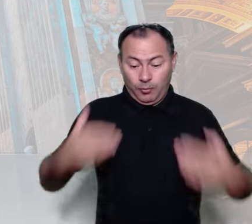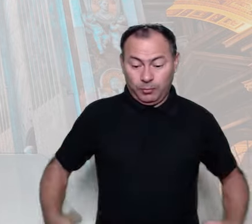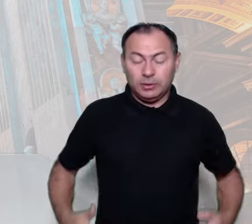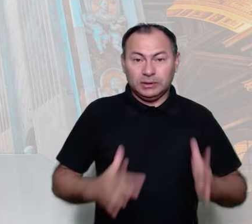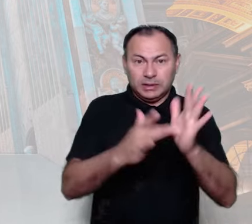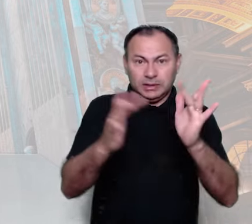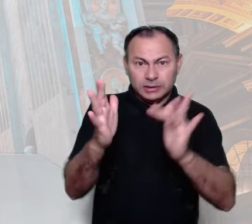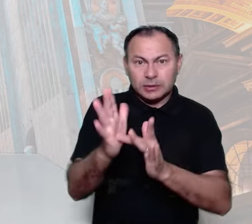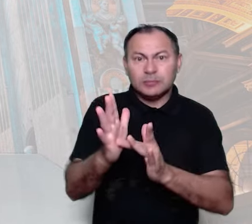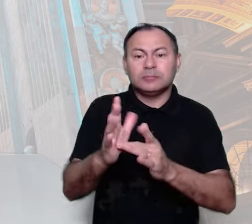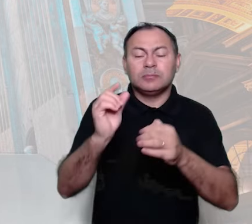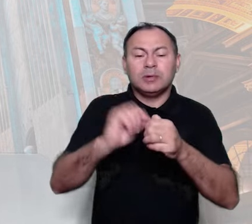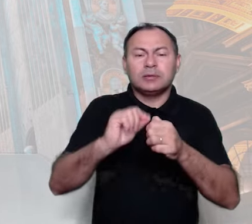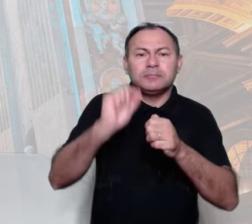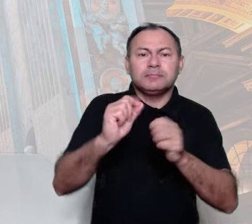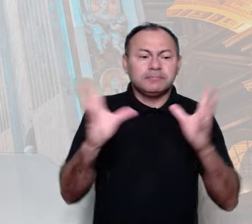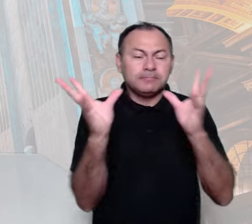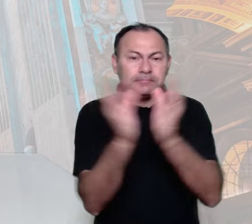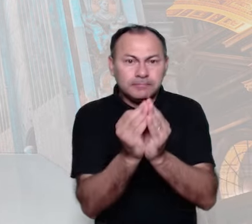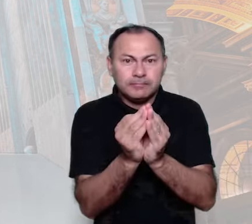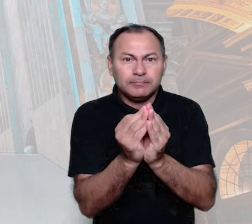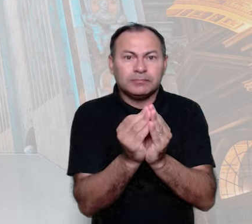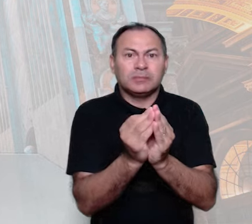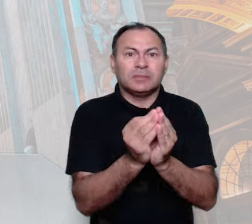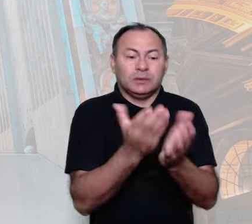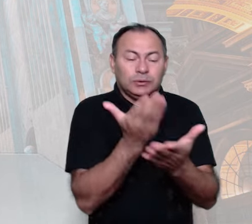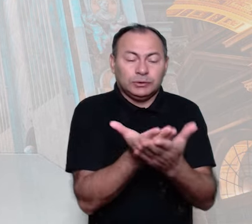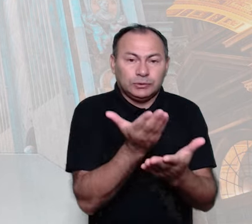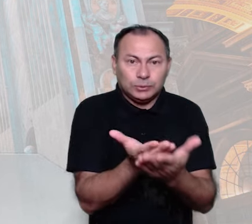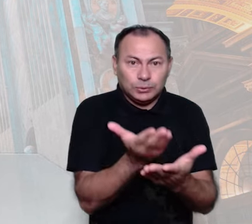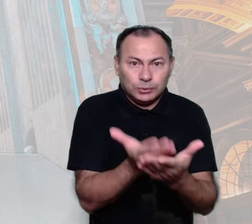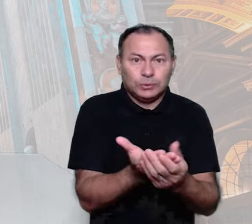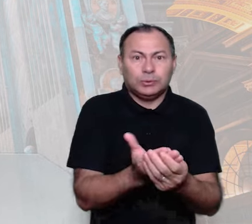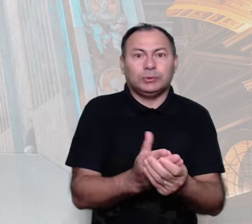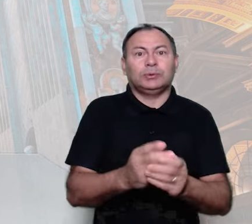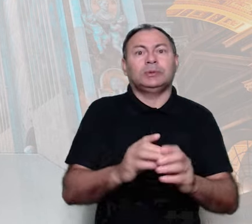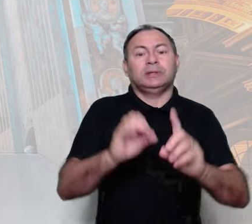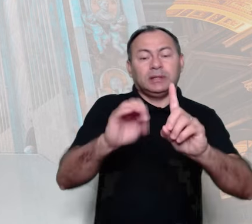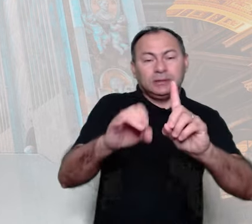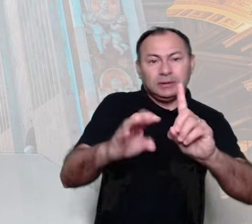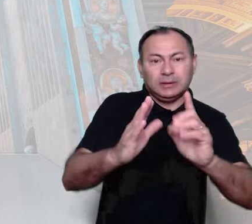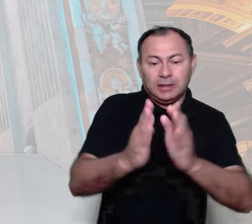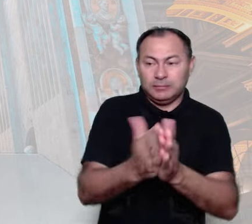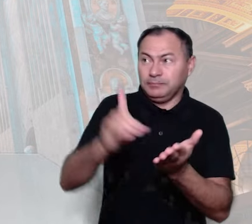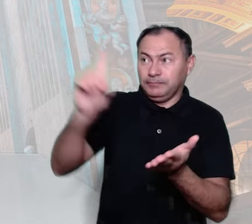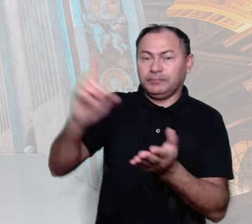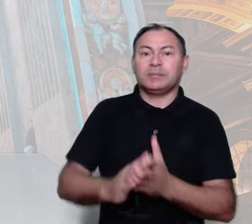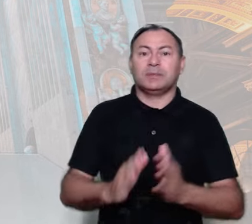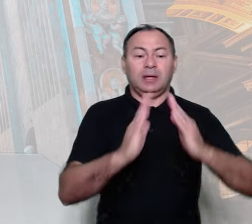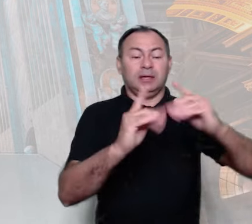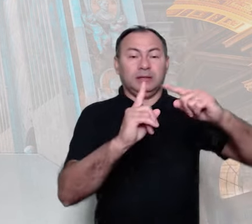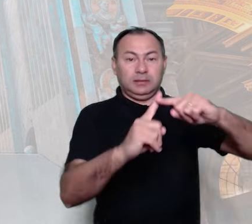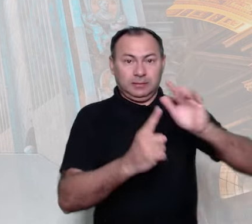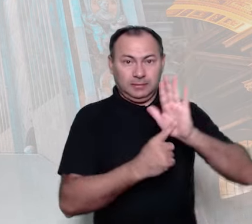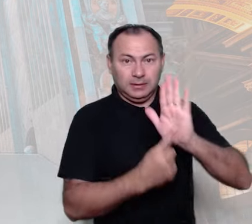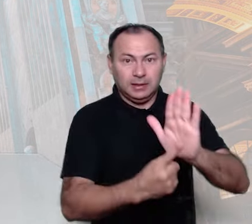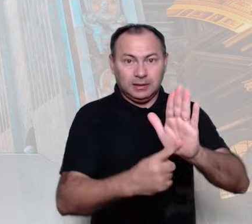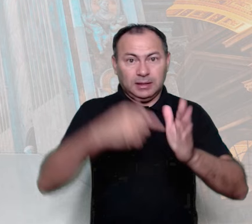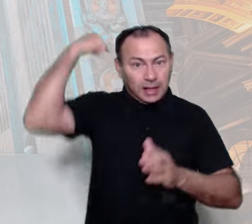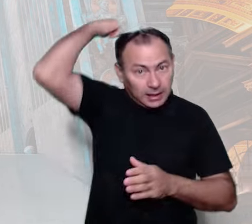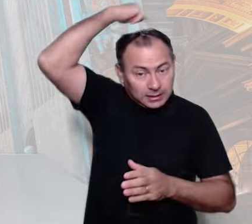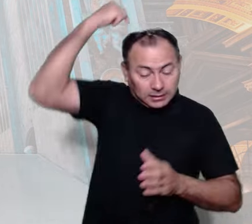místico de Cristo, se faz uma espécie de resumo da eclesiologia bíblica, do modo como a Igreja é